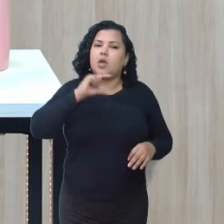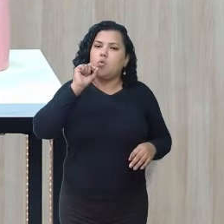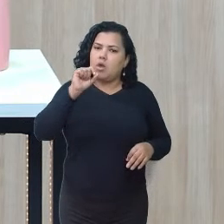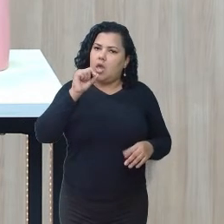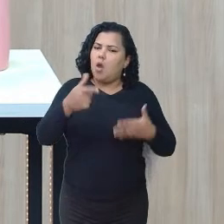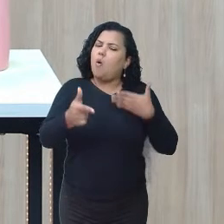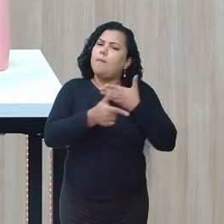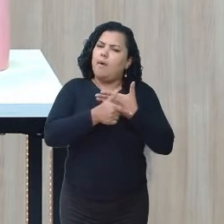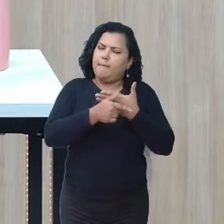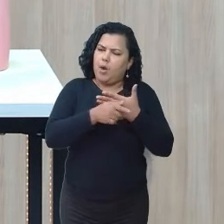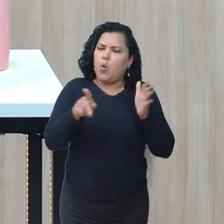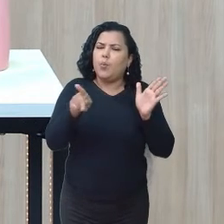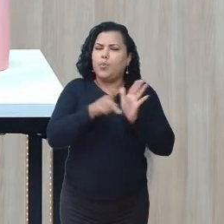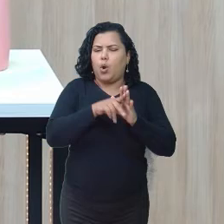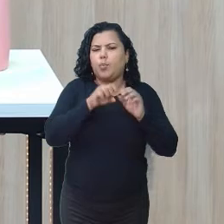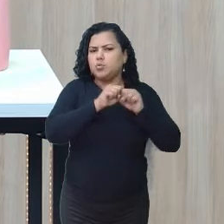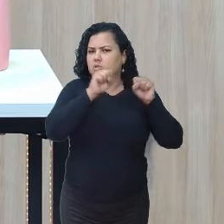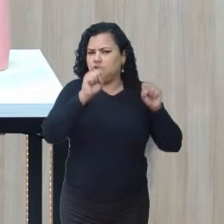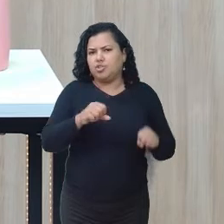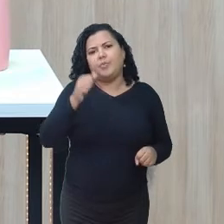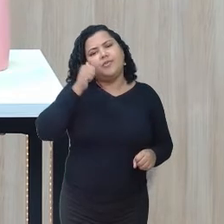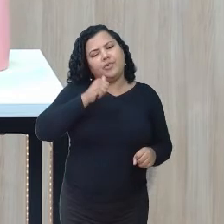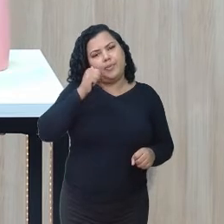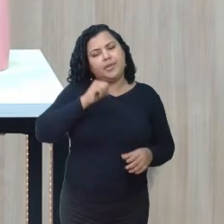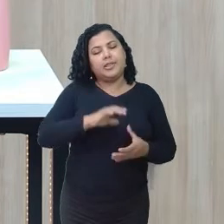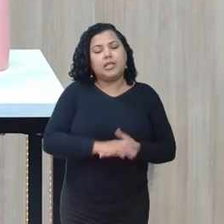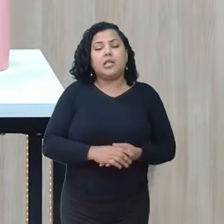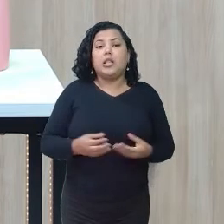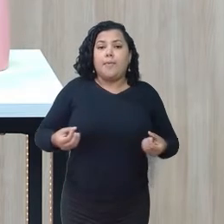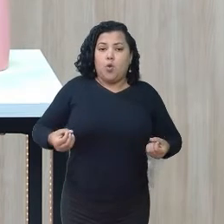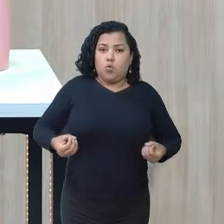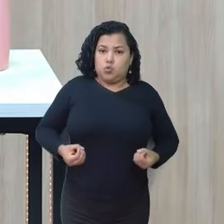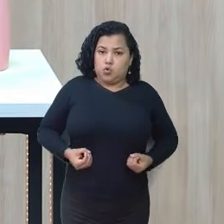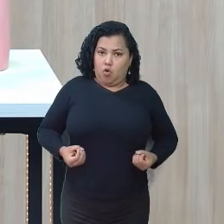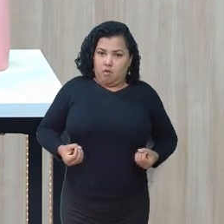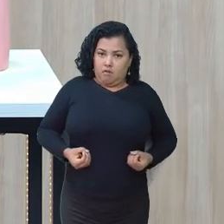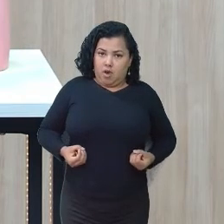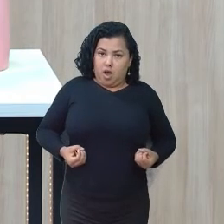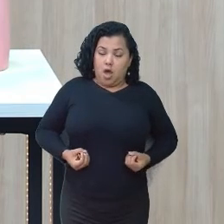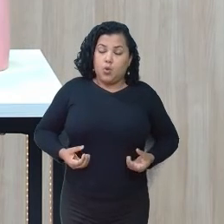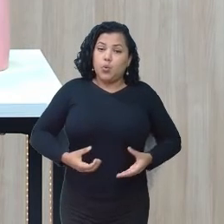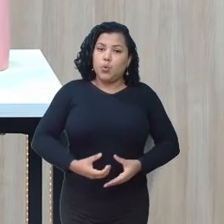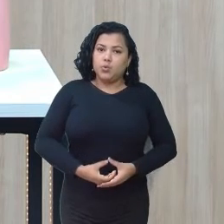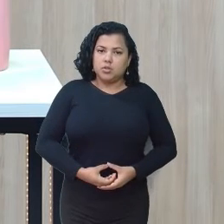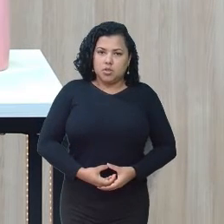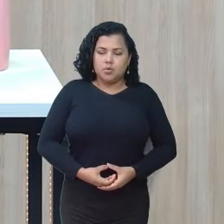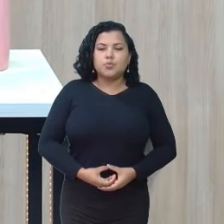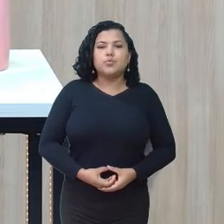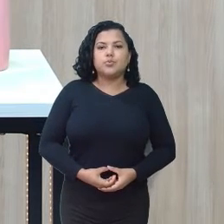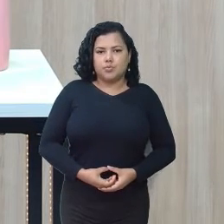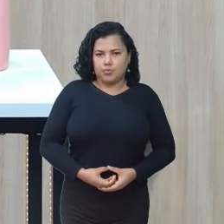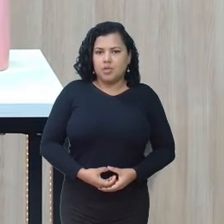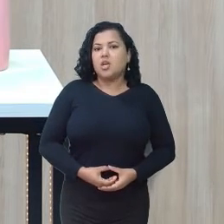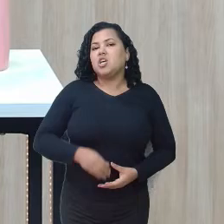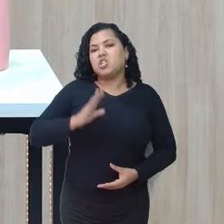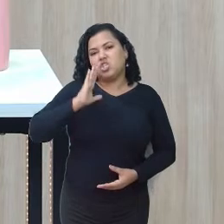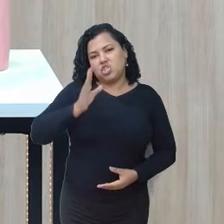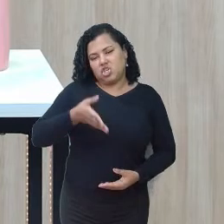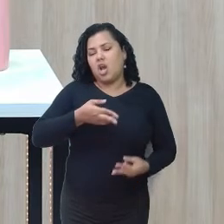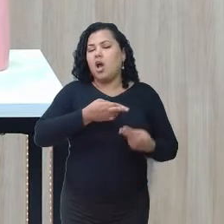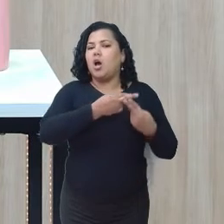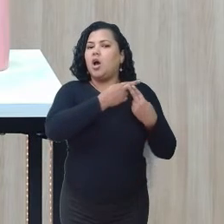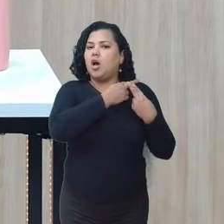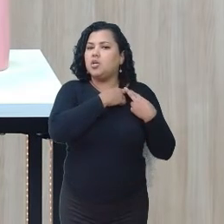sistema genital feminino, assim como os ovários, né? E assim como o útero, que já é